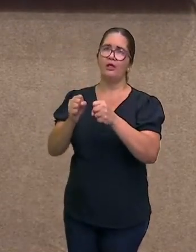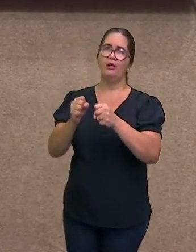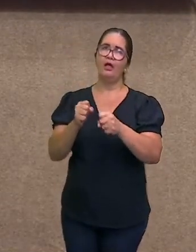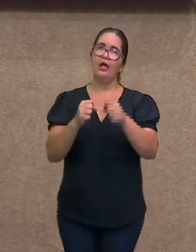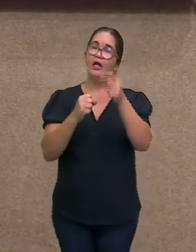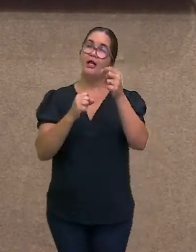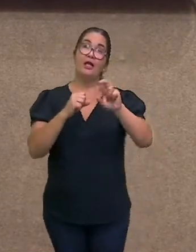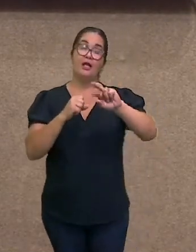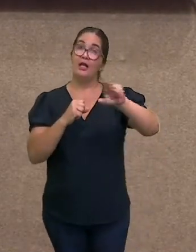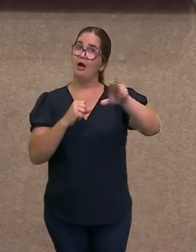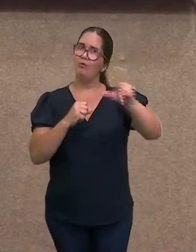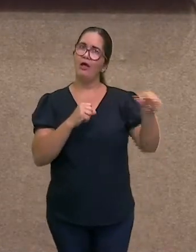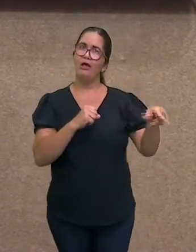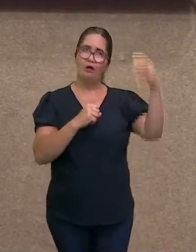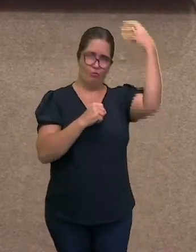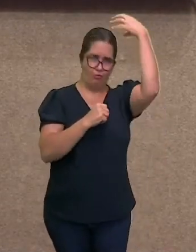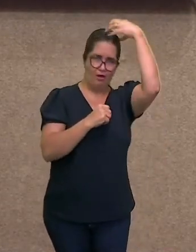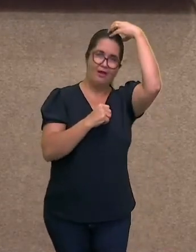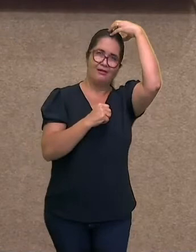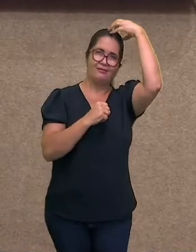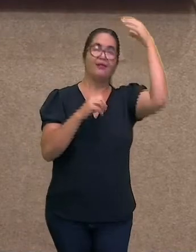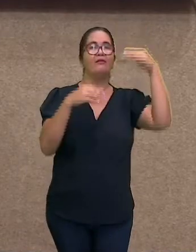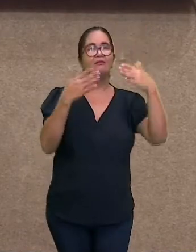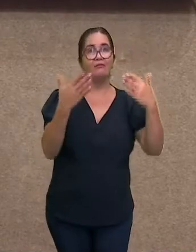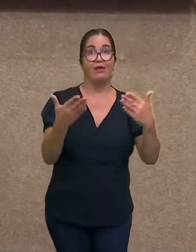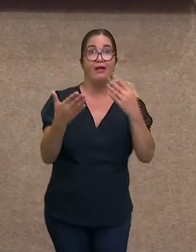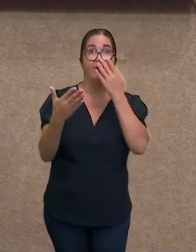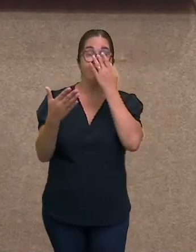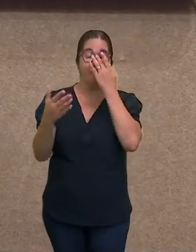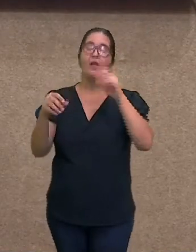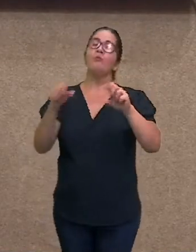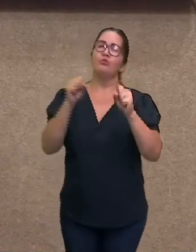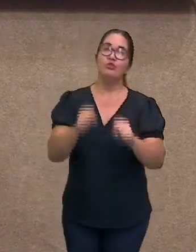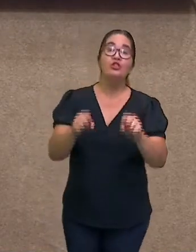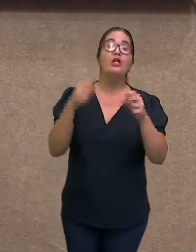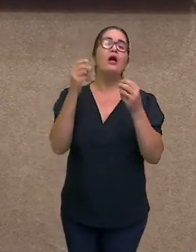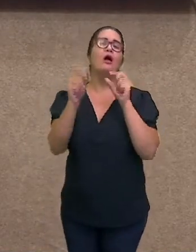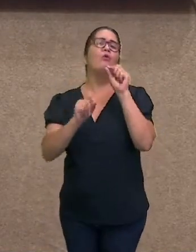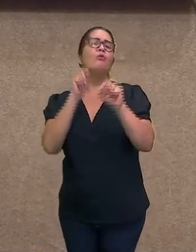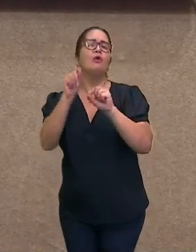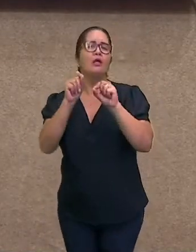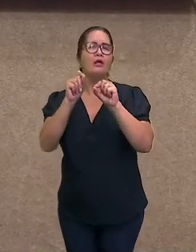a monarquia ou através de uma Assembleia Constituinte.